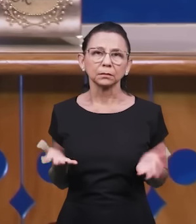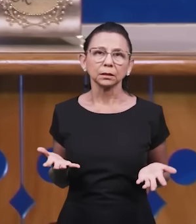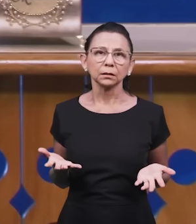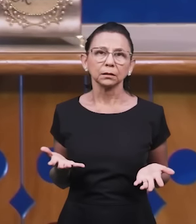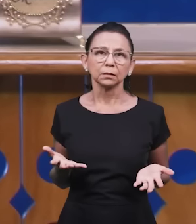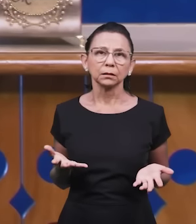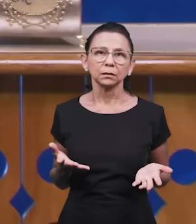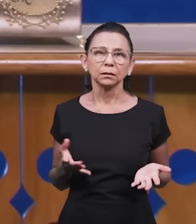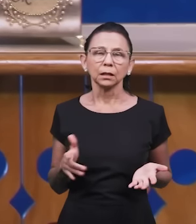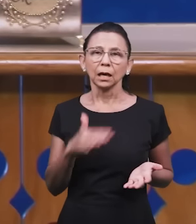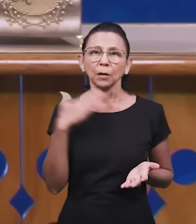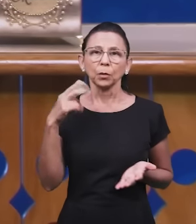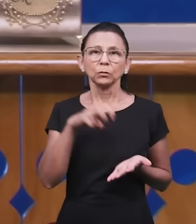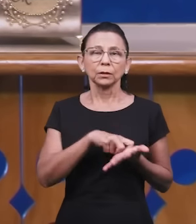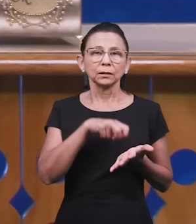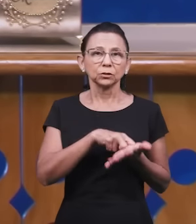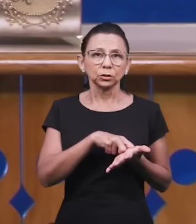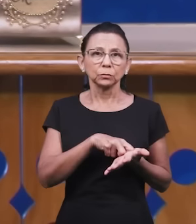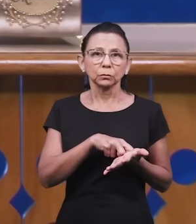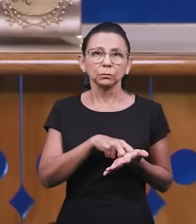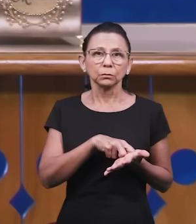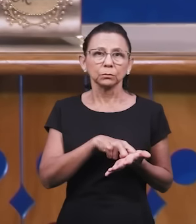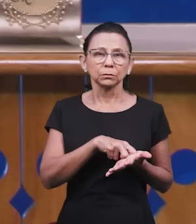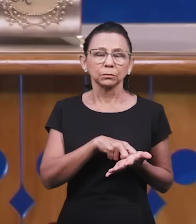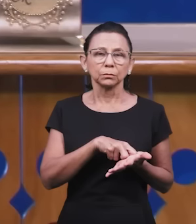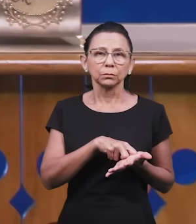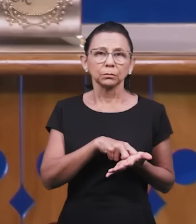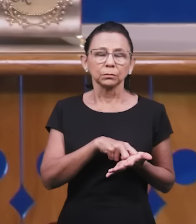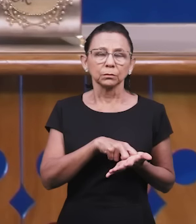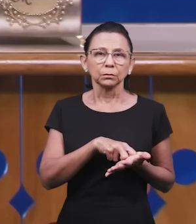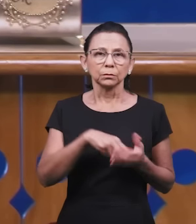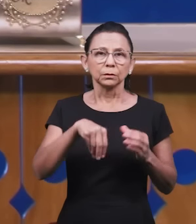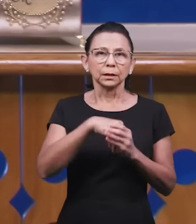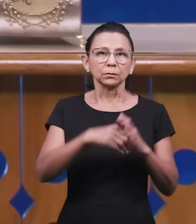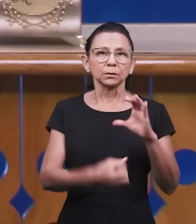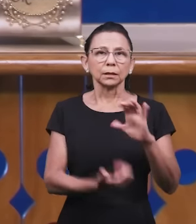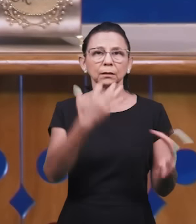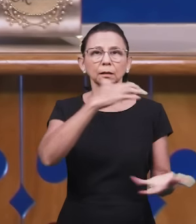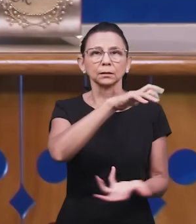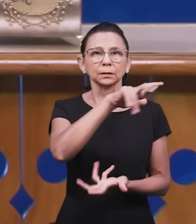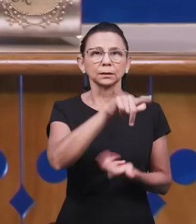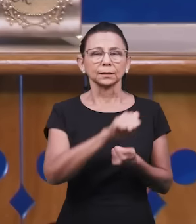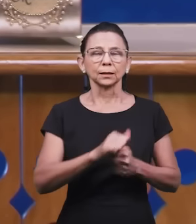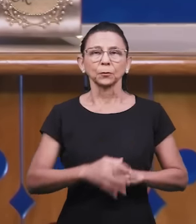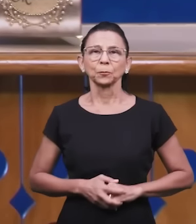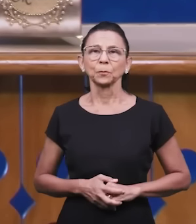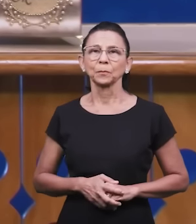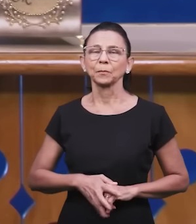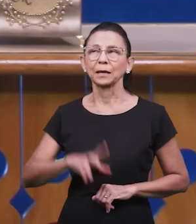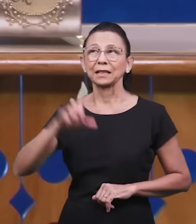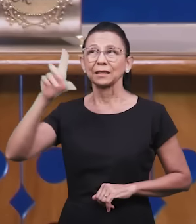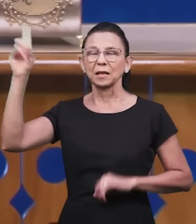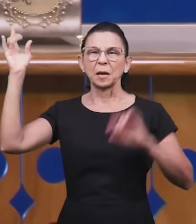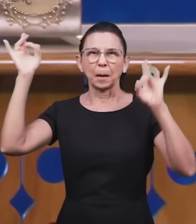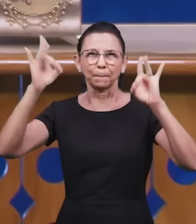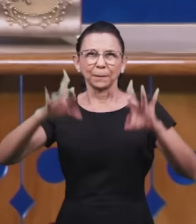juízo dentro da criação. Mas Deus não deixou o homem